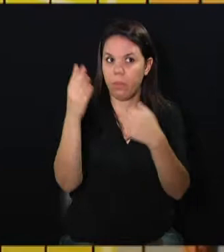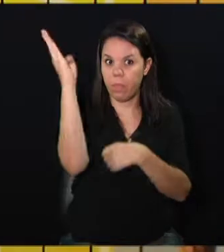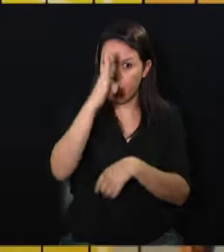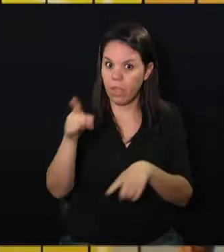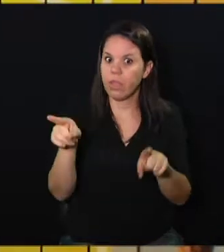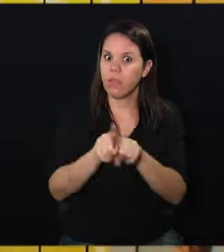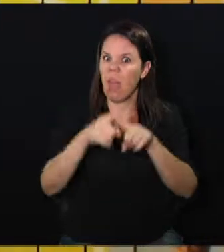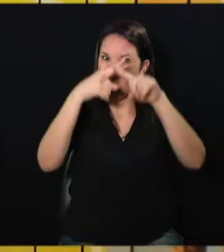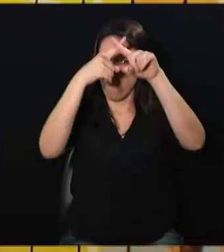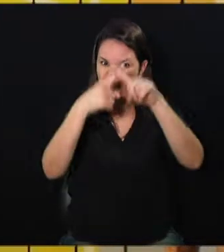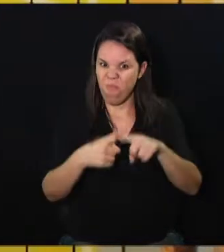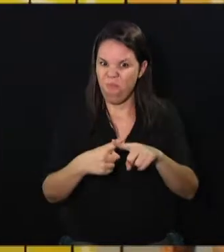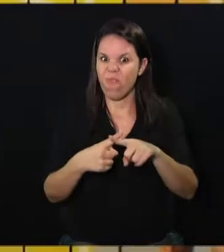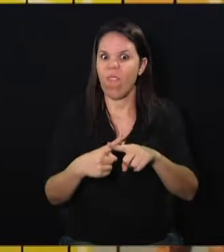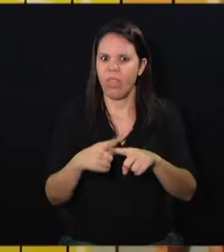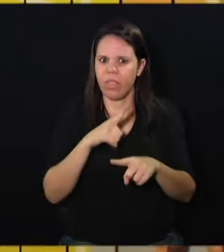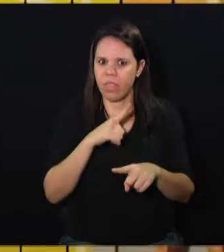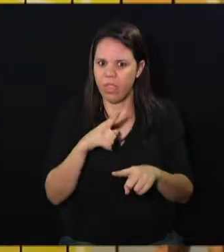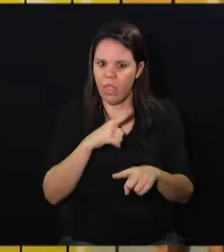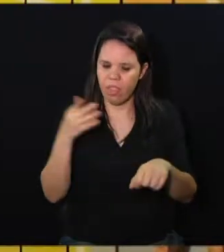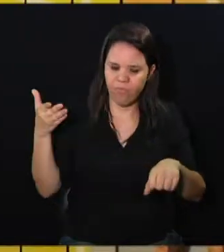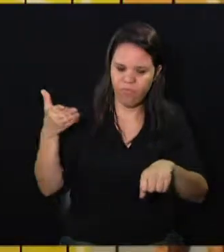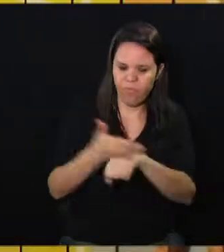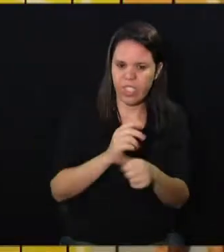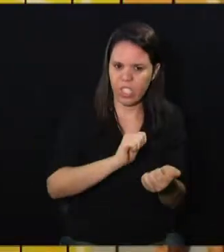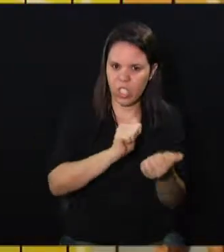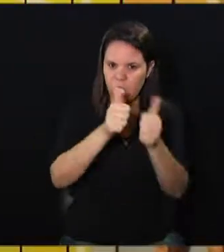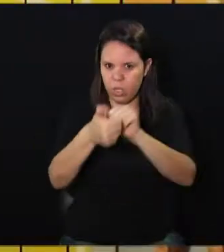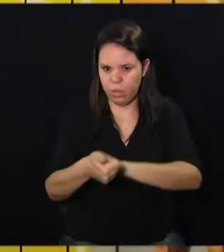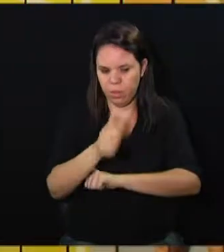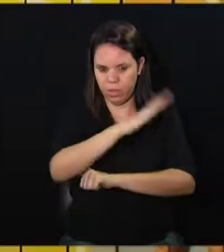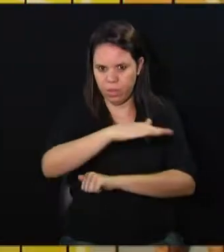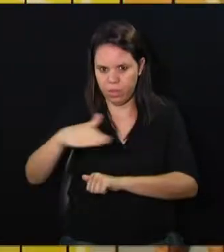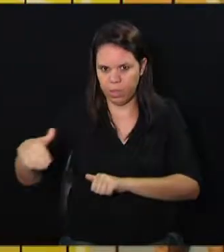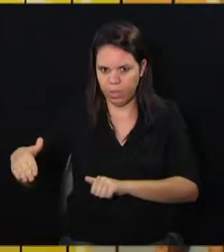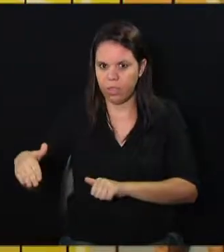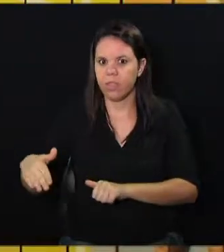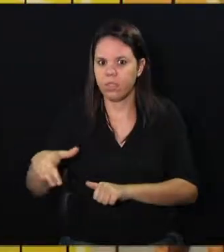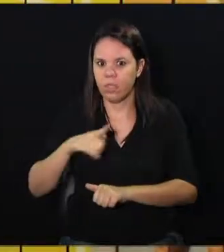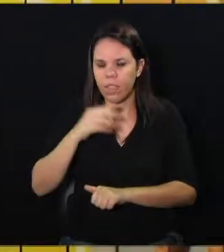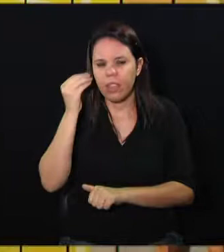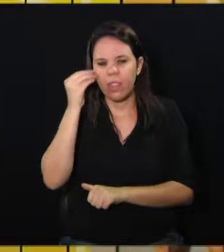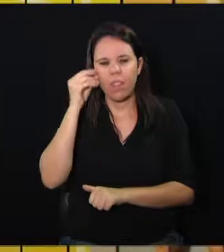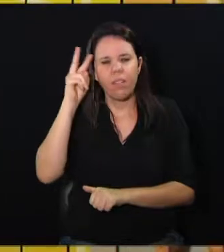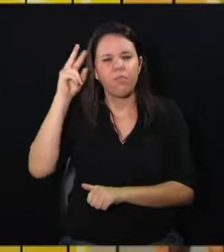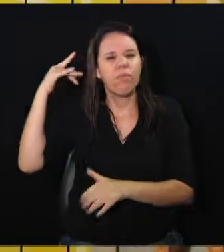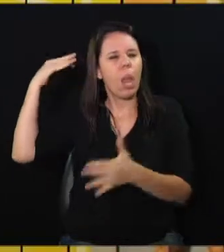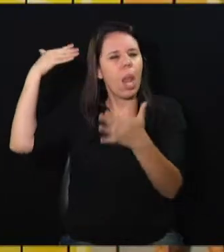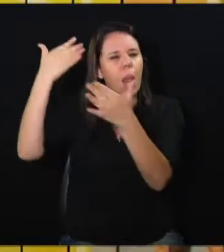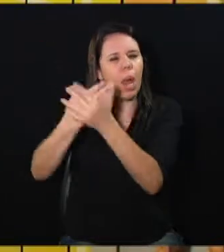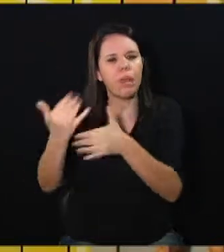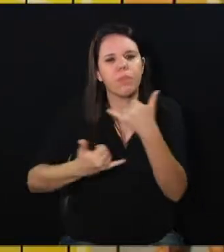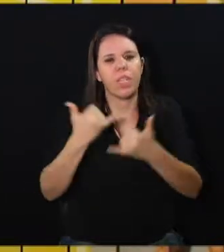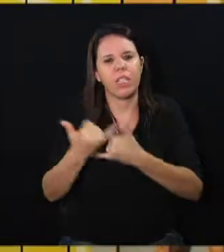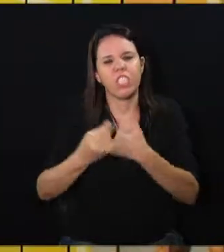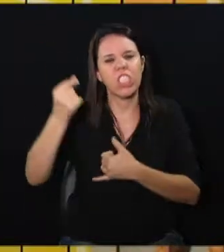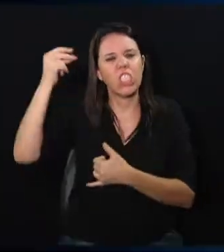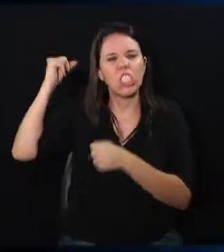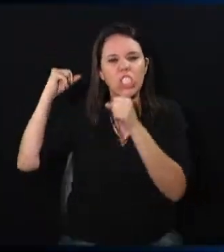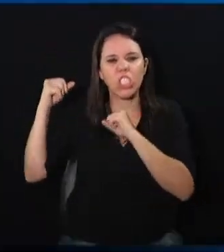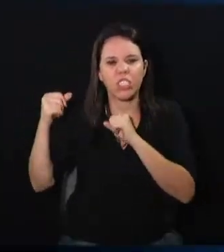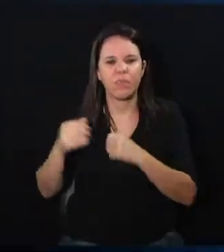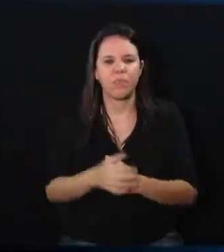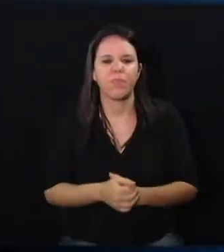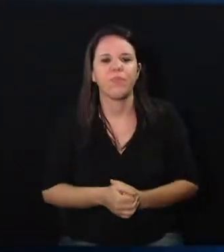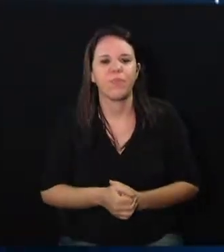de campeonatos que visam a inserção do esporte entre crianças, tentando trazer a memória dessa brincadeira antiga.